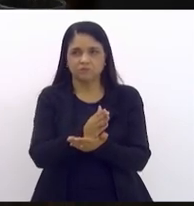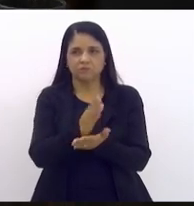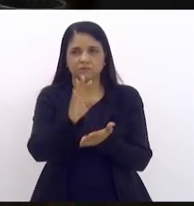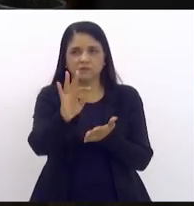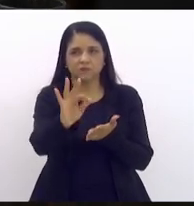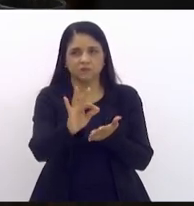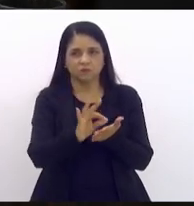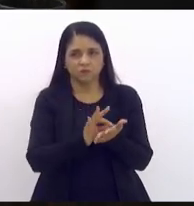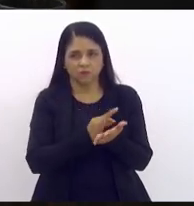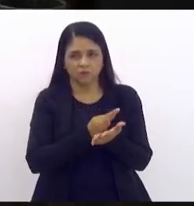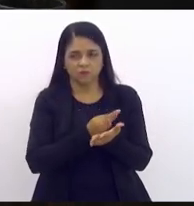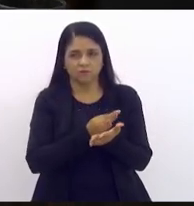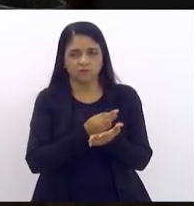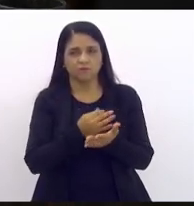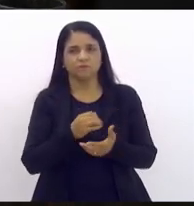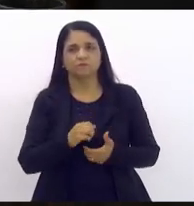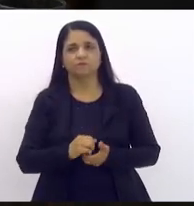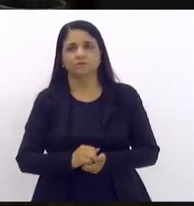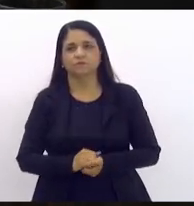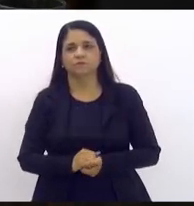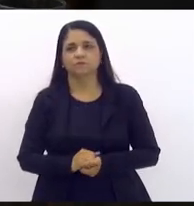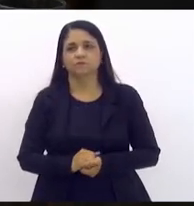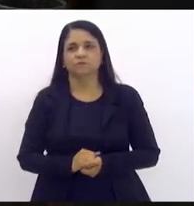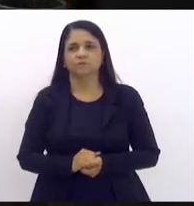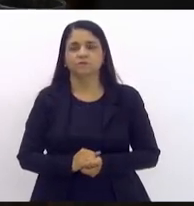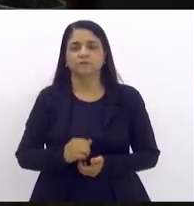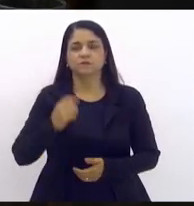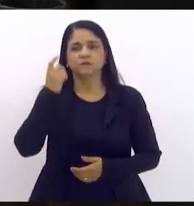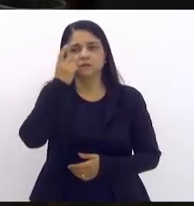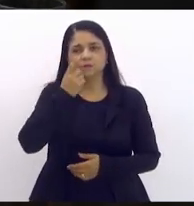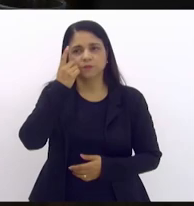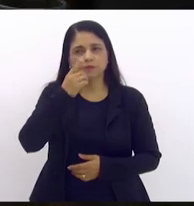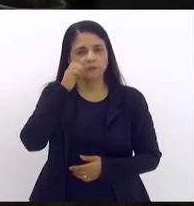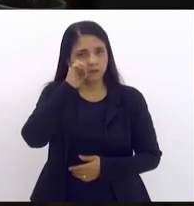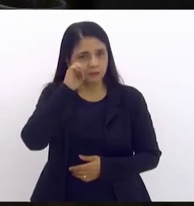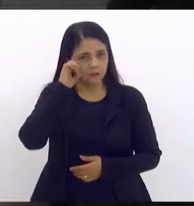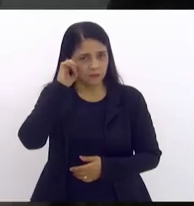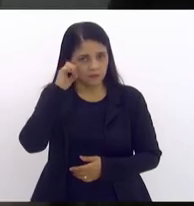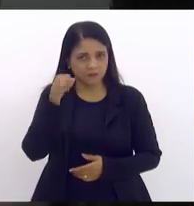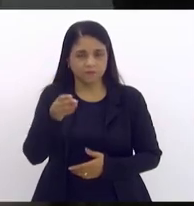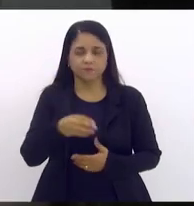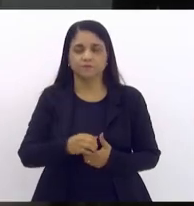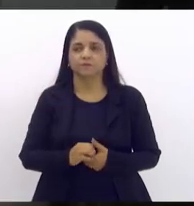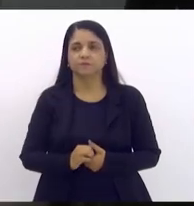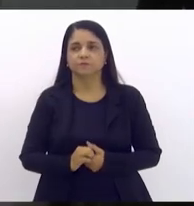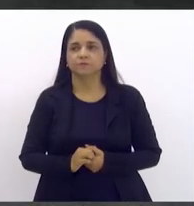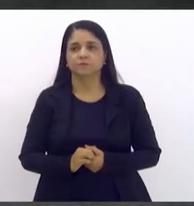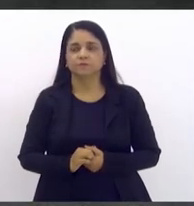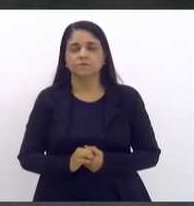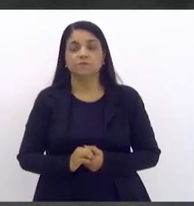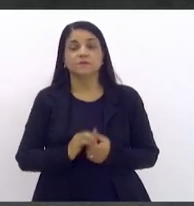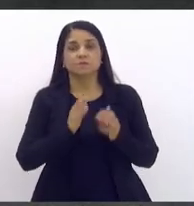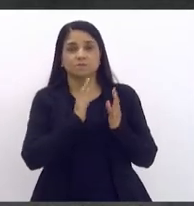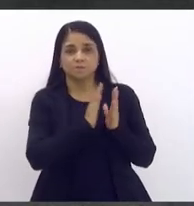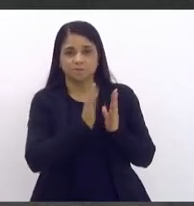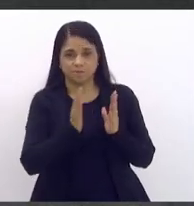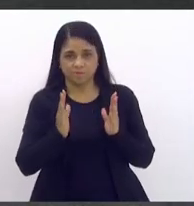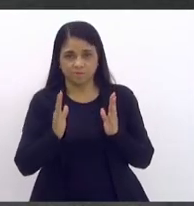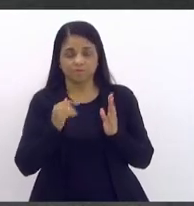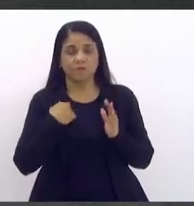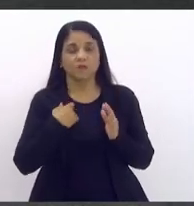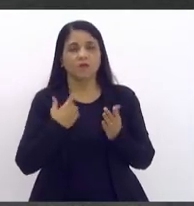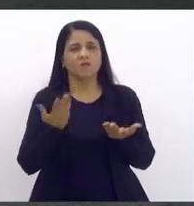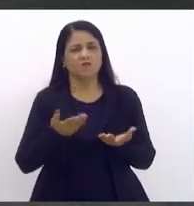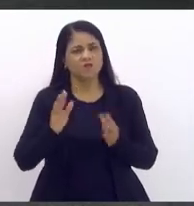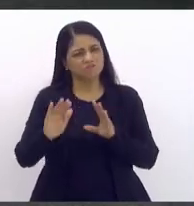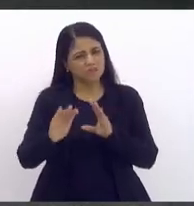a autógrafo. Deputada Élica, uma questão de ordem. Pela ordem, rapidinho. É que nos últimos